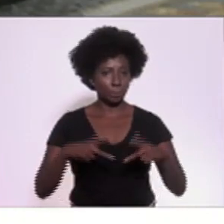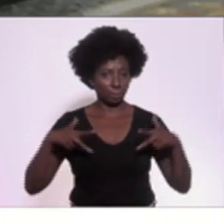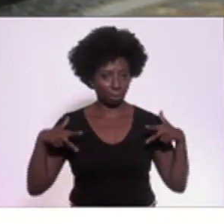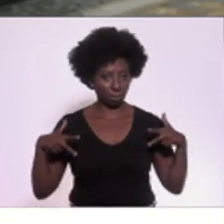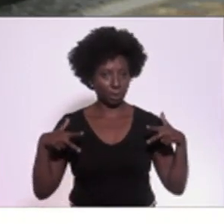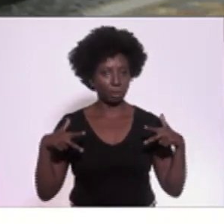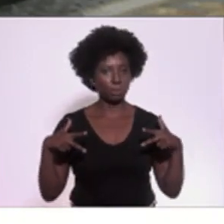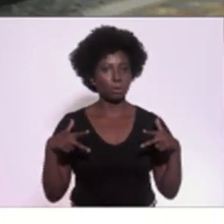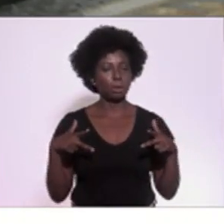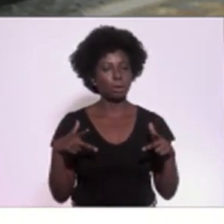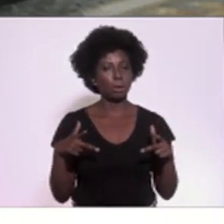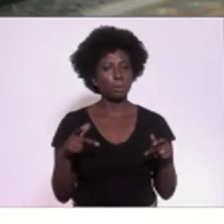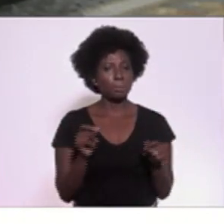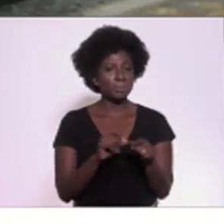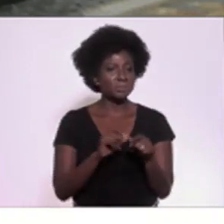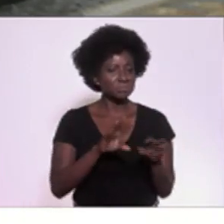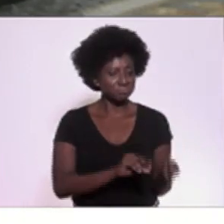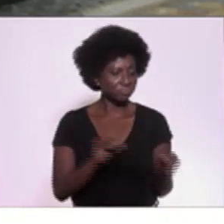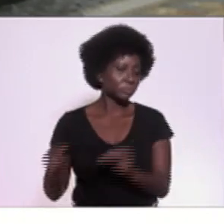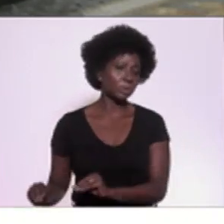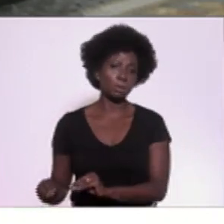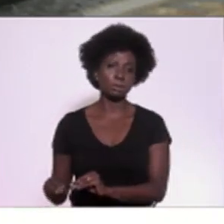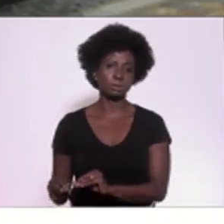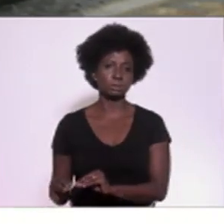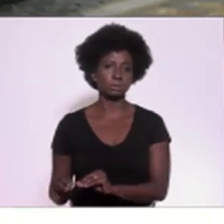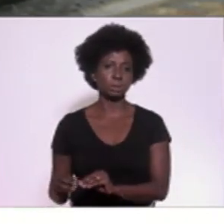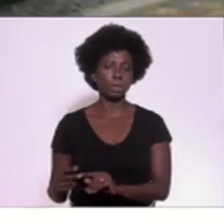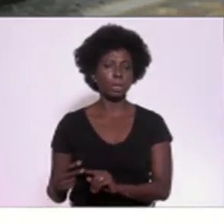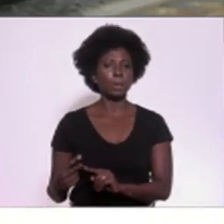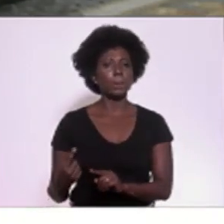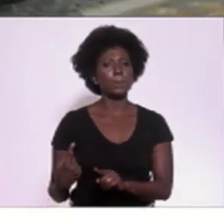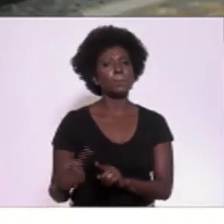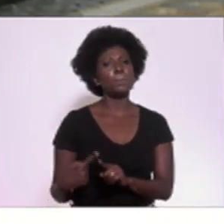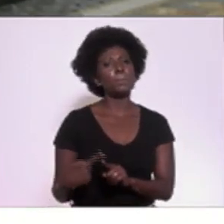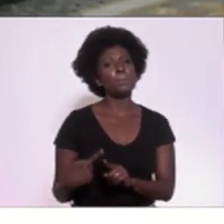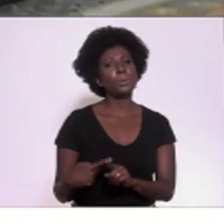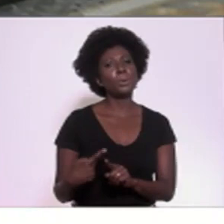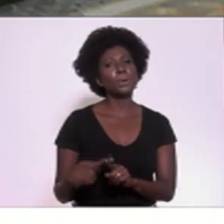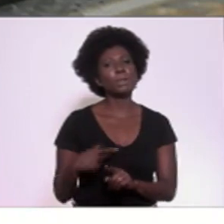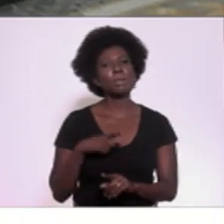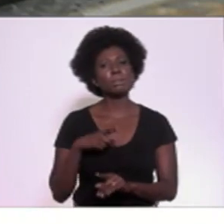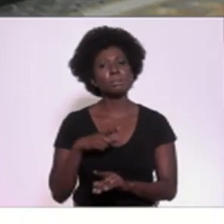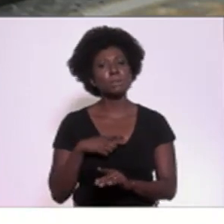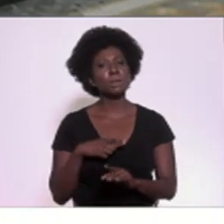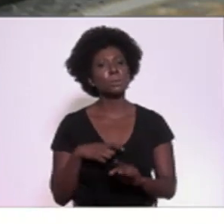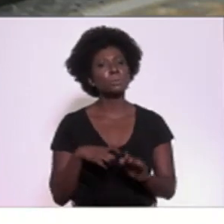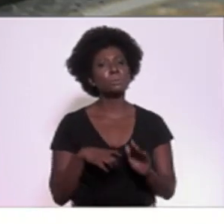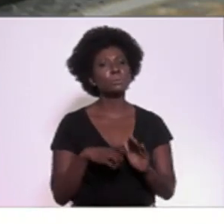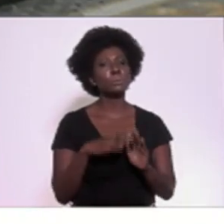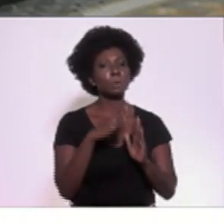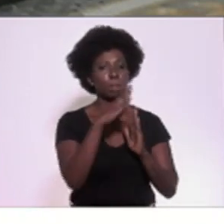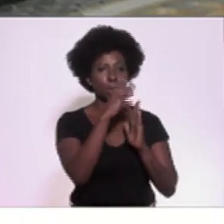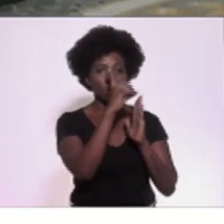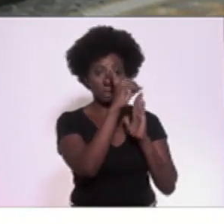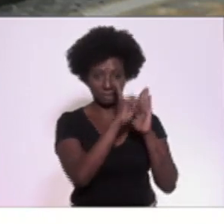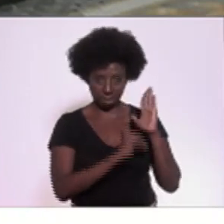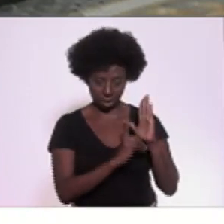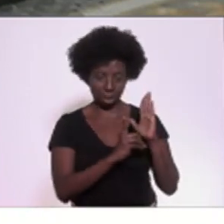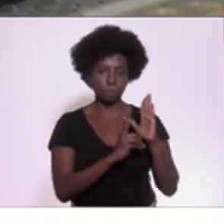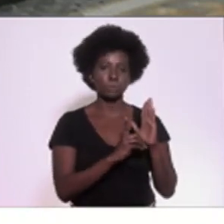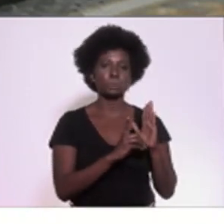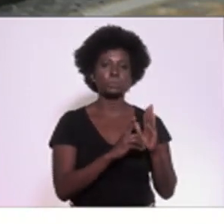fazer desapropriação, senhor presidente. O ato de fazer um decreto de utilidade pública e depois